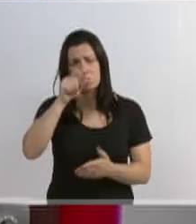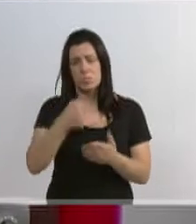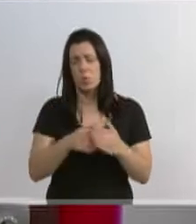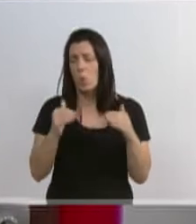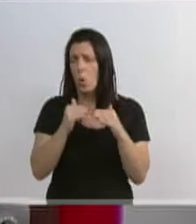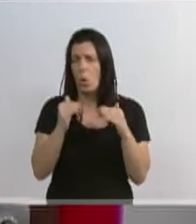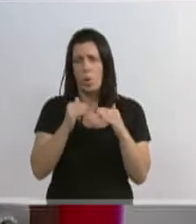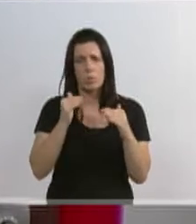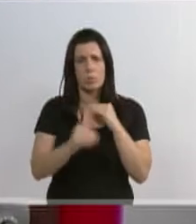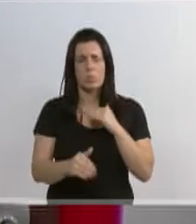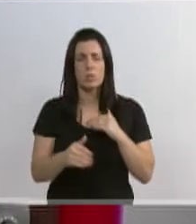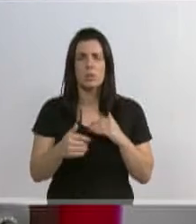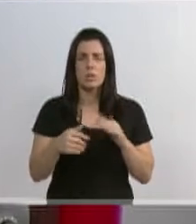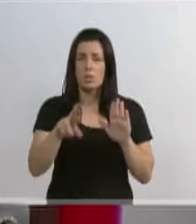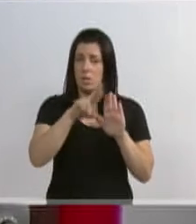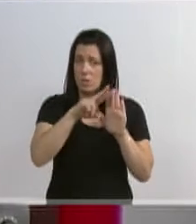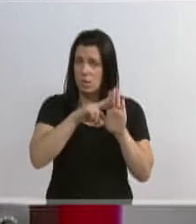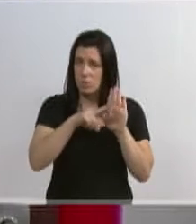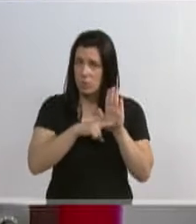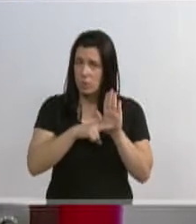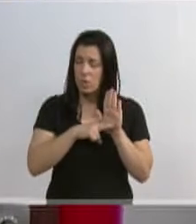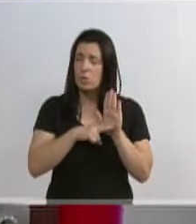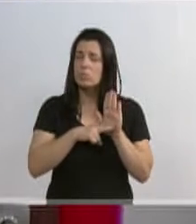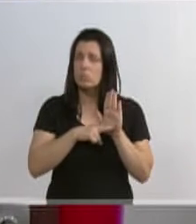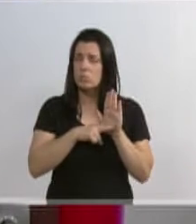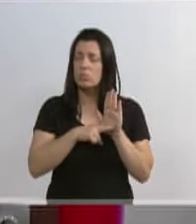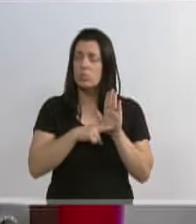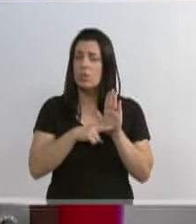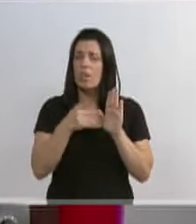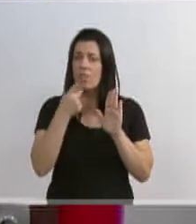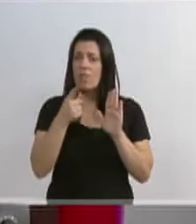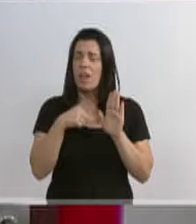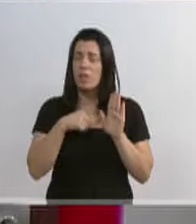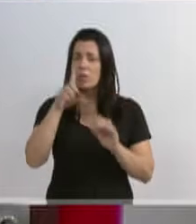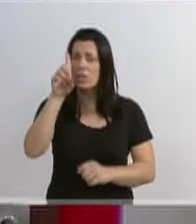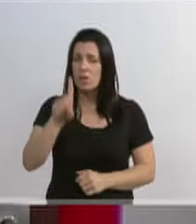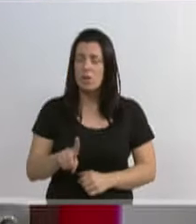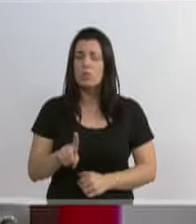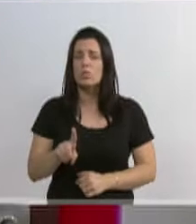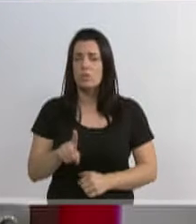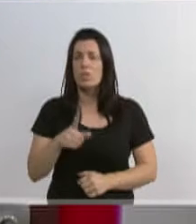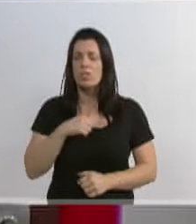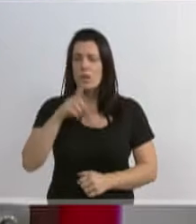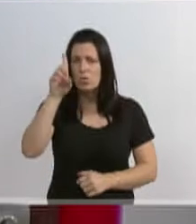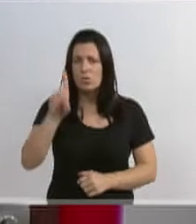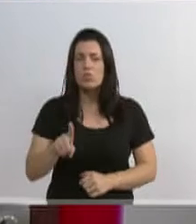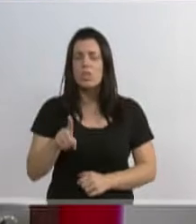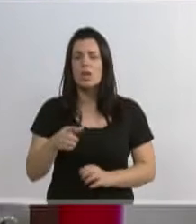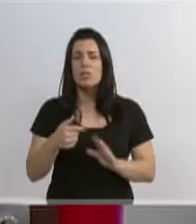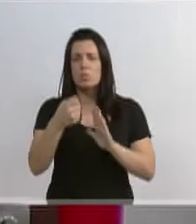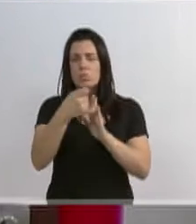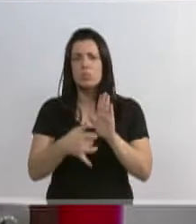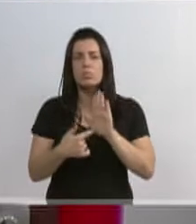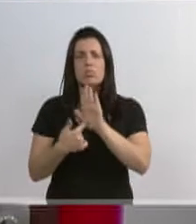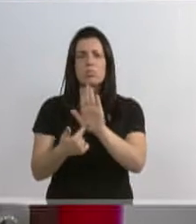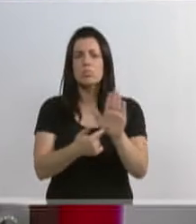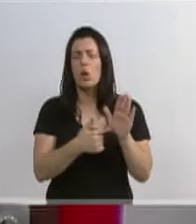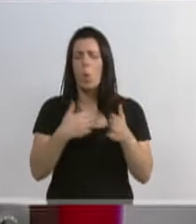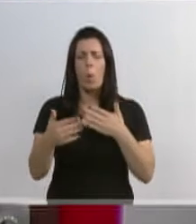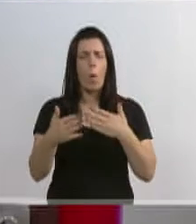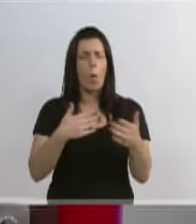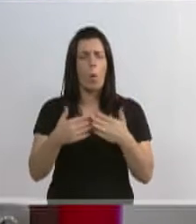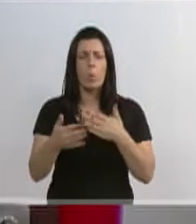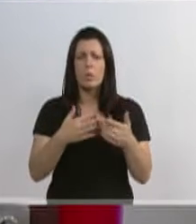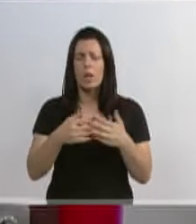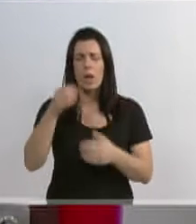enquanto estiver no regimento o direito de se apresentar uma moção aqui, eu tenho a consciência de apresentar aquela que eu quiser e bem entender, e que a minha consciência achar que eu devo entender. E